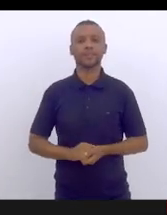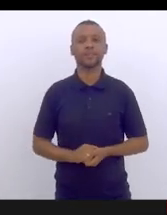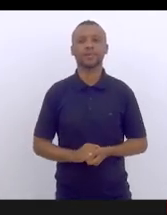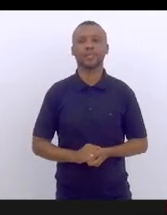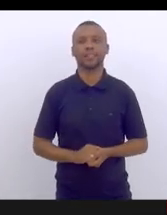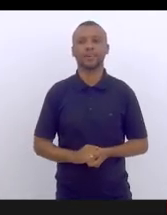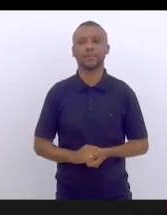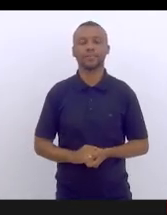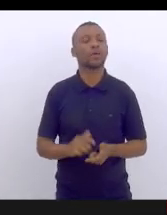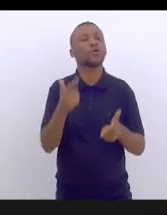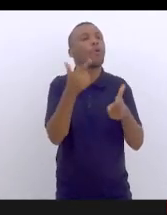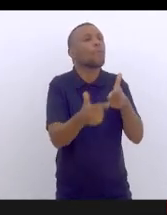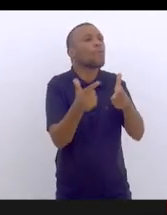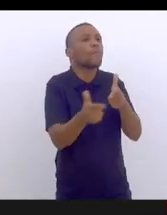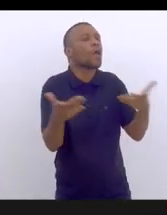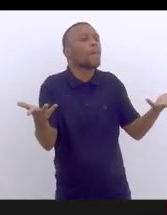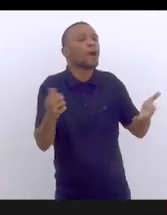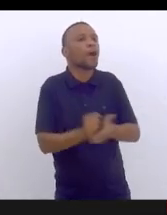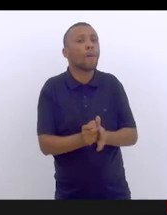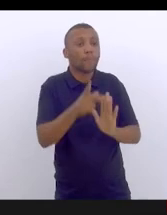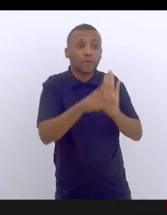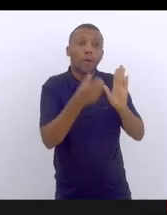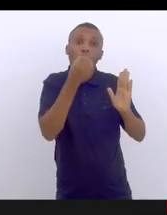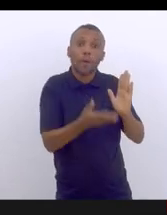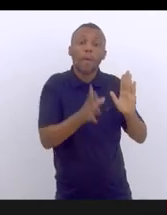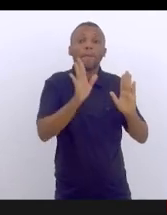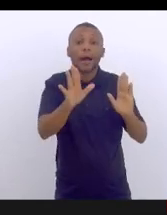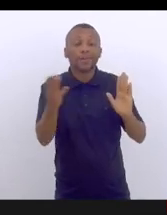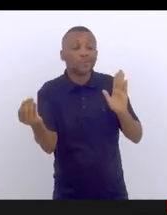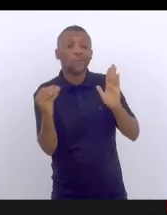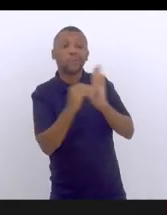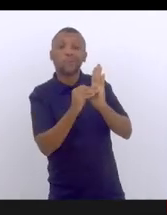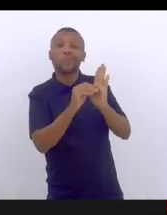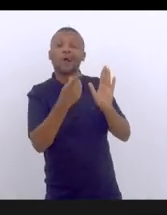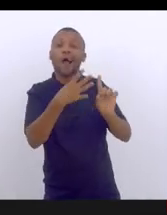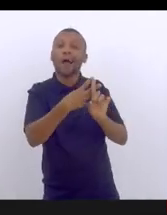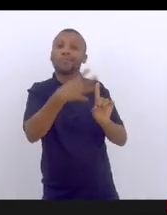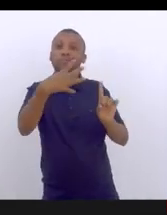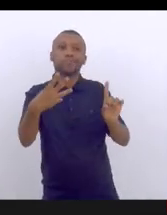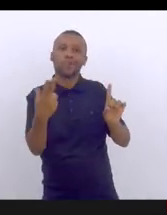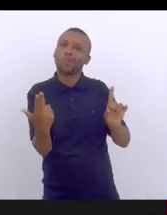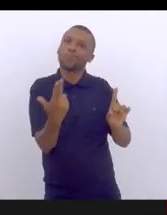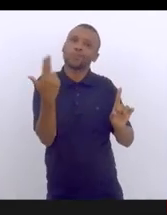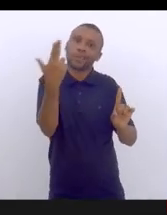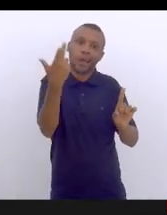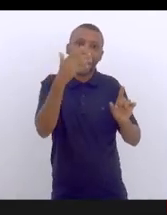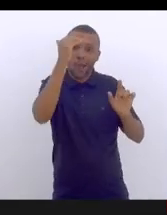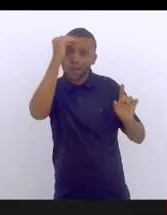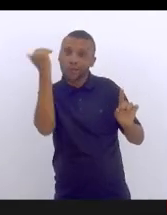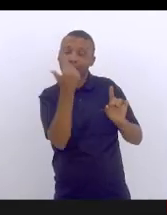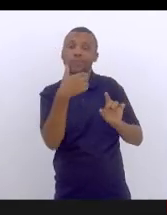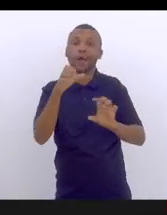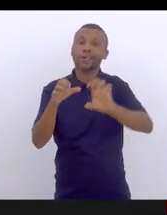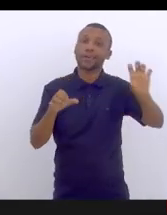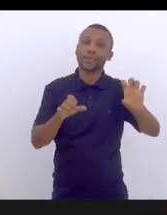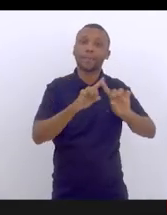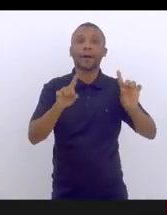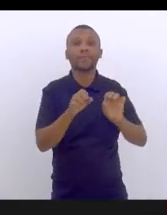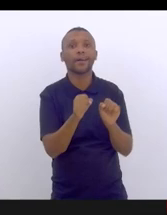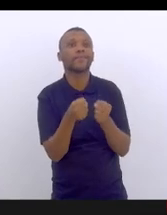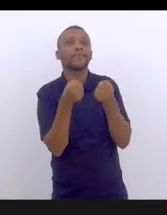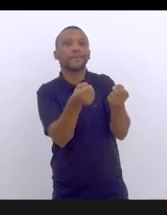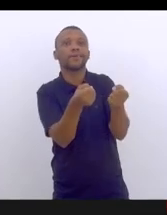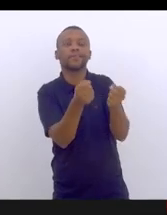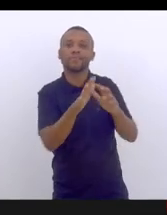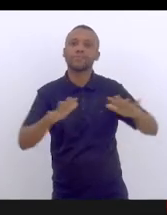é o problema, presidente. O projeto é bom, mas enfiar isso aqui não dá. Eu respeito a esquerda, mas não dá para ficar defendendo